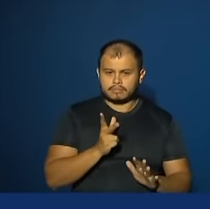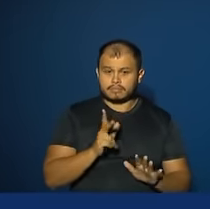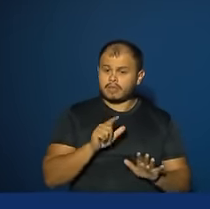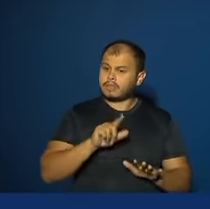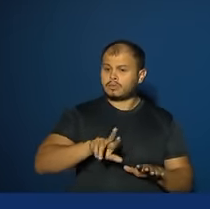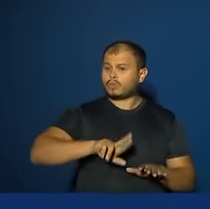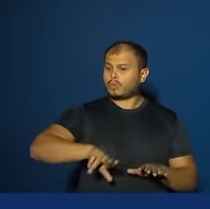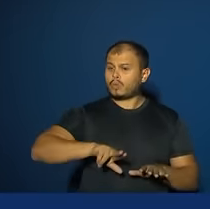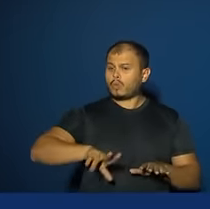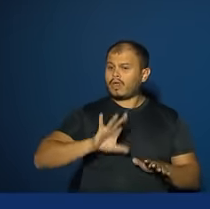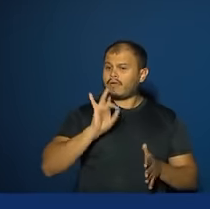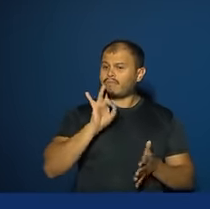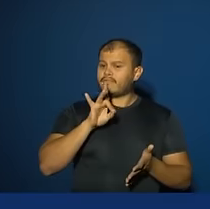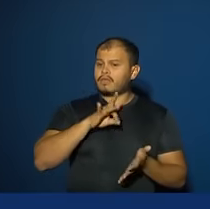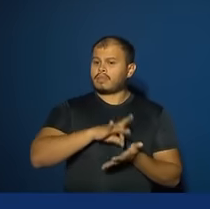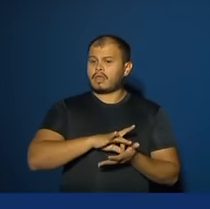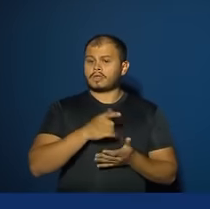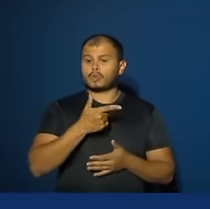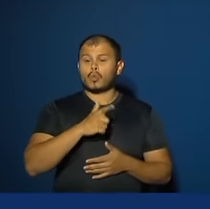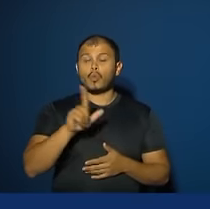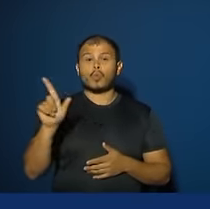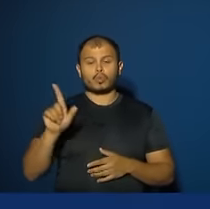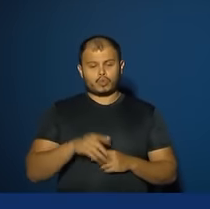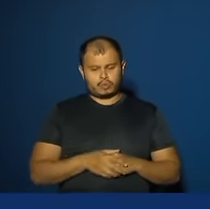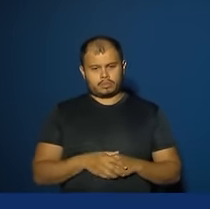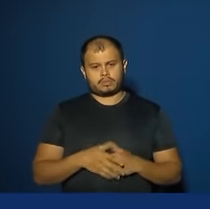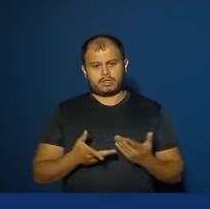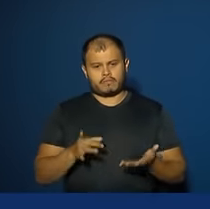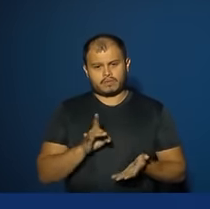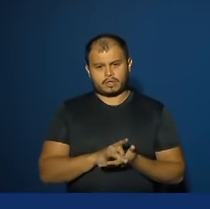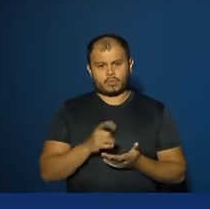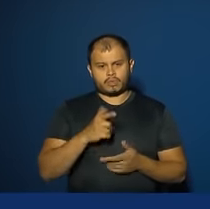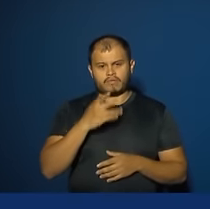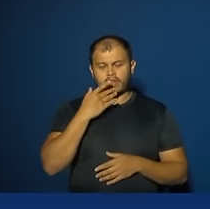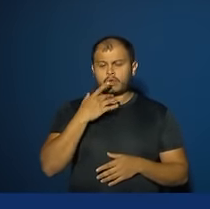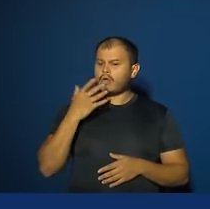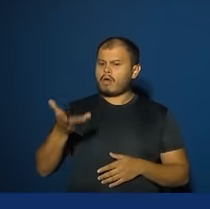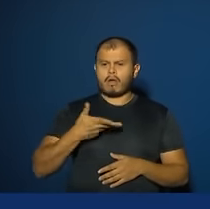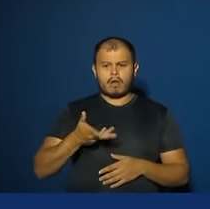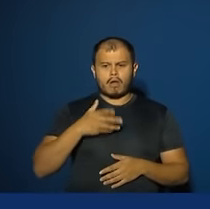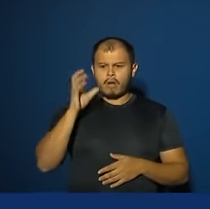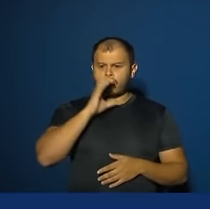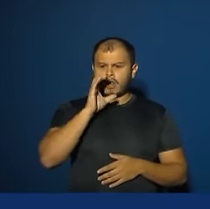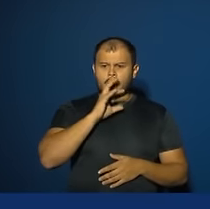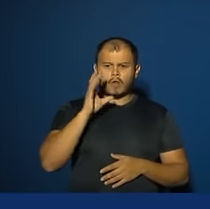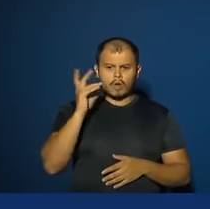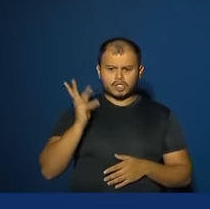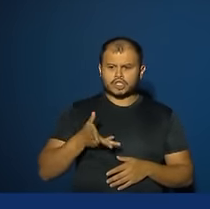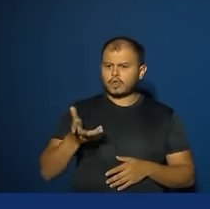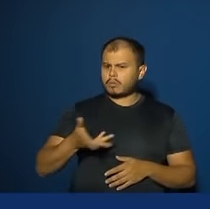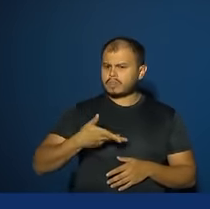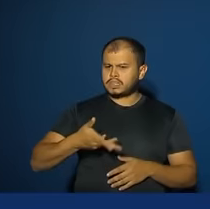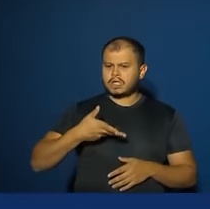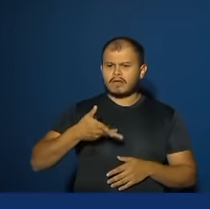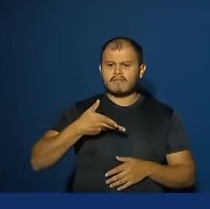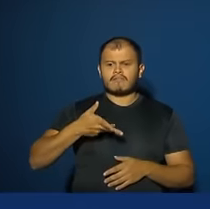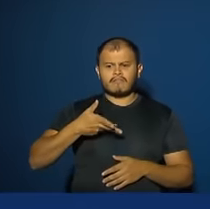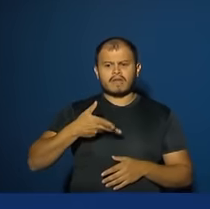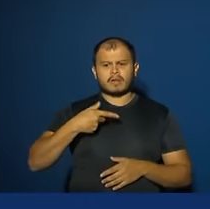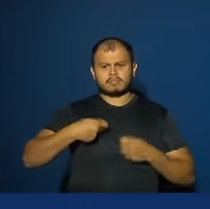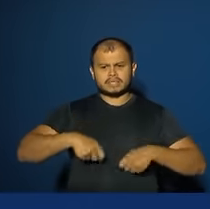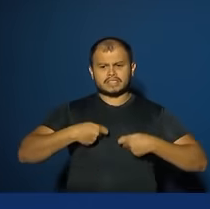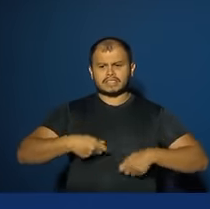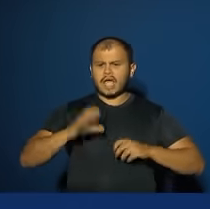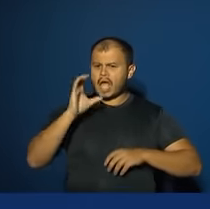Este não é o verdadeiro outro campo. O outro campo está dizendo, vamos começar logo, e assim que começar logo, vai começar a dizer que tem